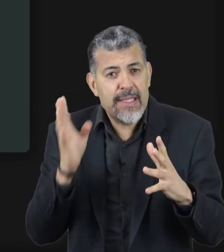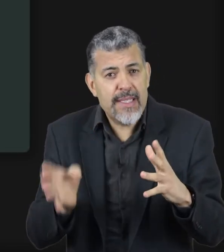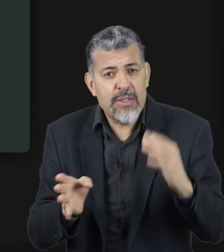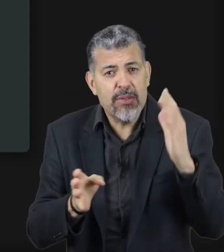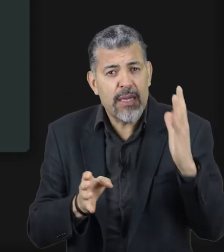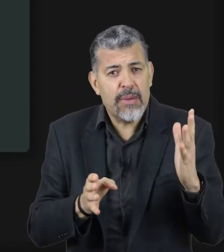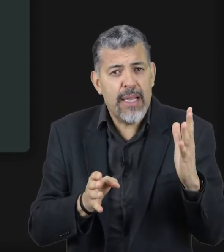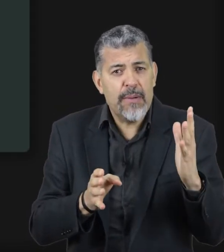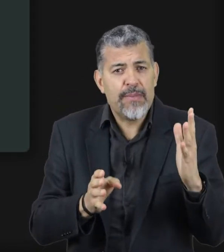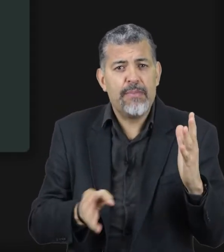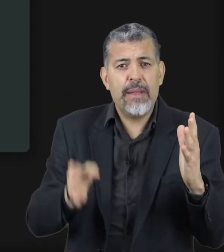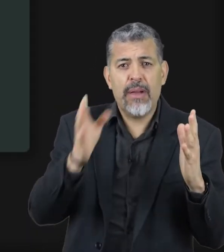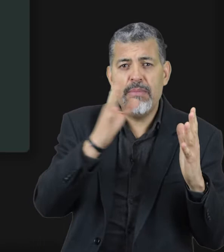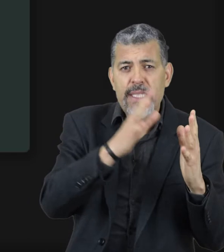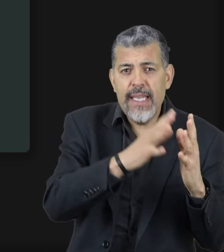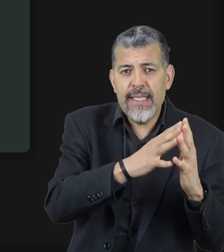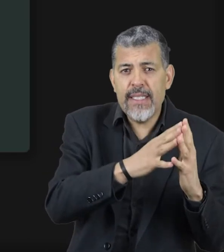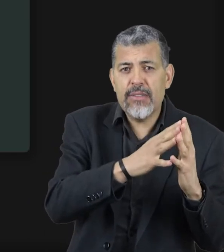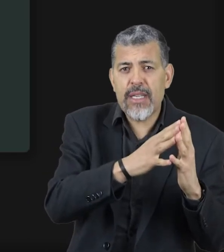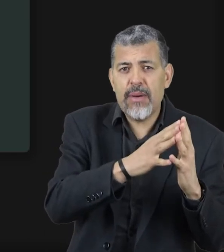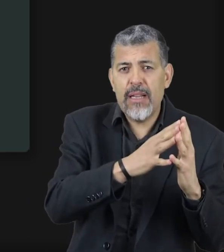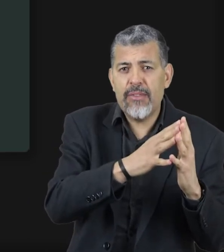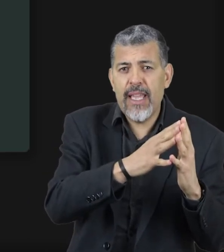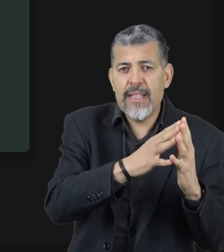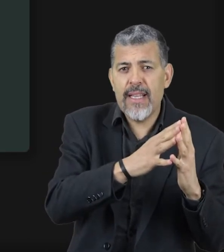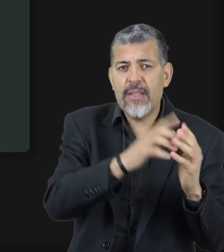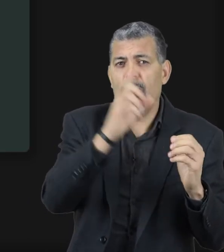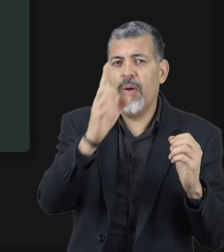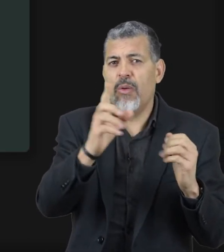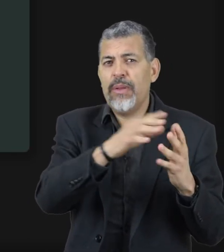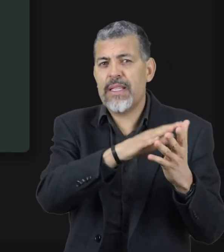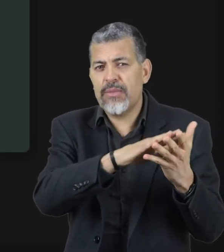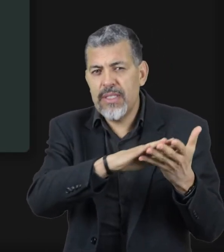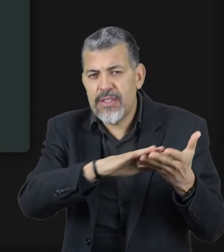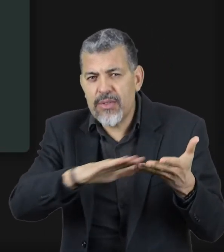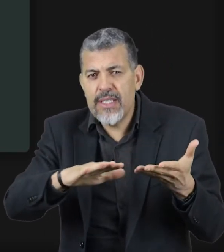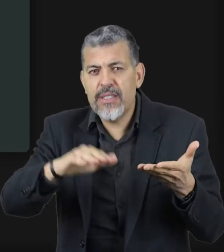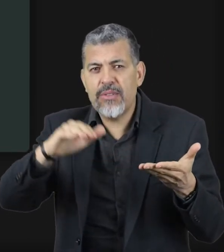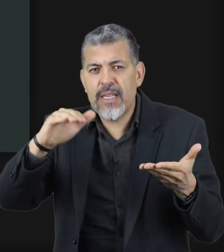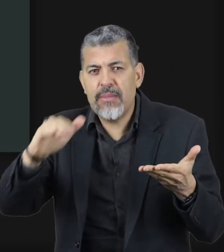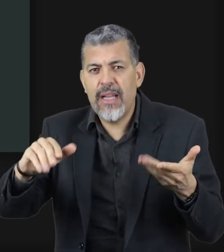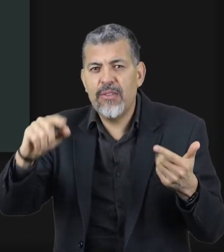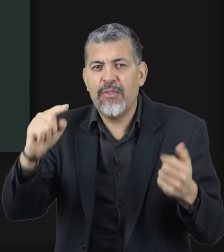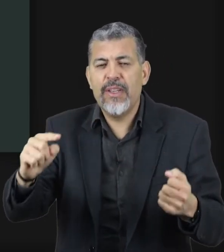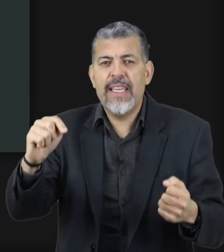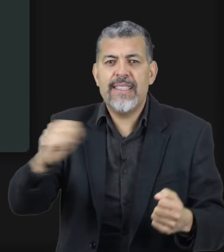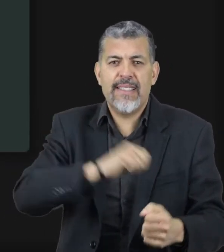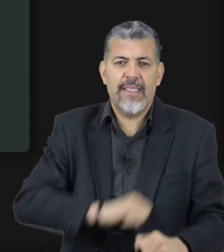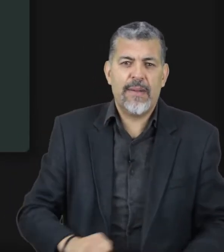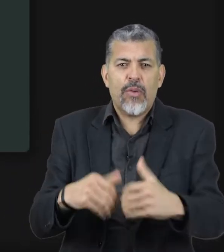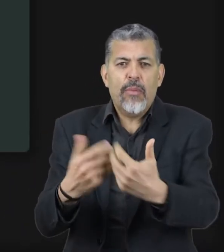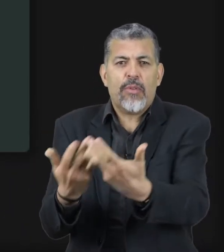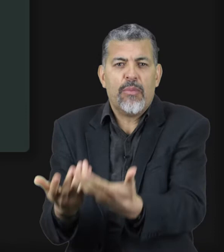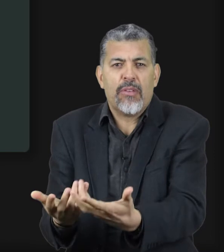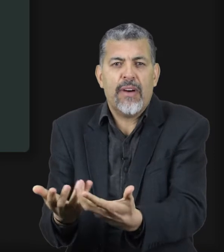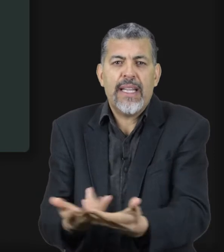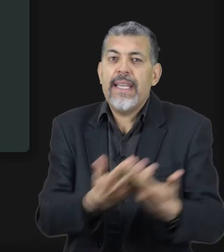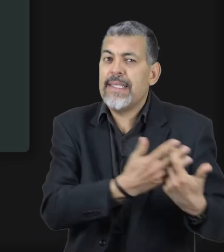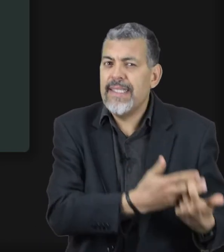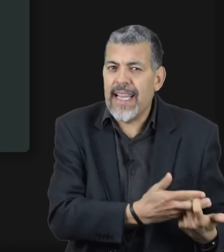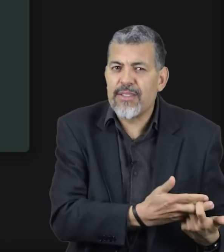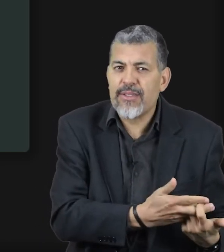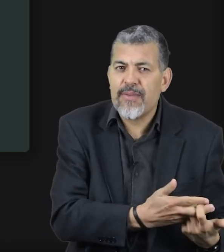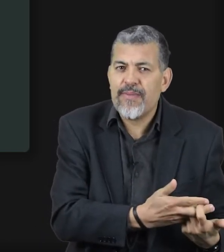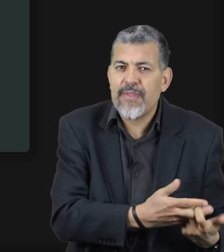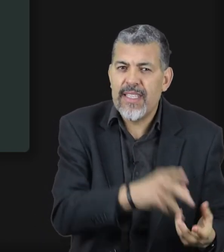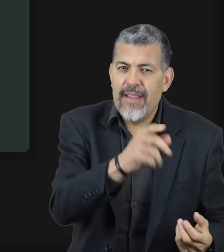pelo exercício do trabalho, pelo ambiente em que o trabalho foi realizado ou pelas condições em que o trabalho foi exercido. Como comprovar